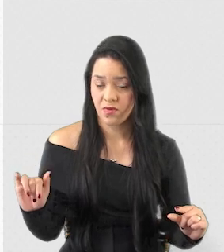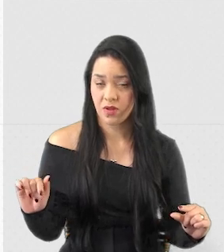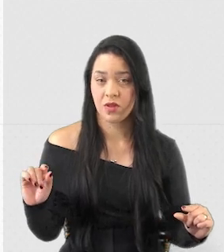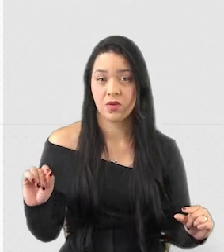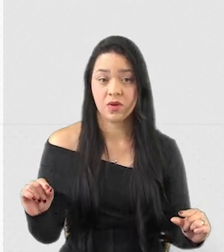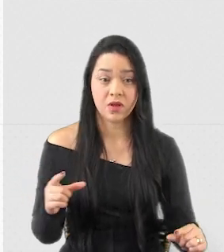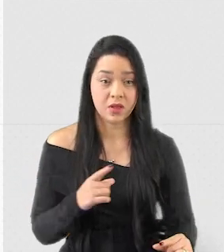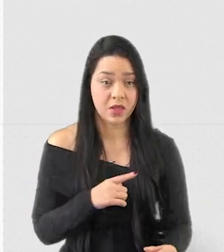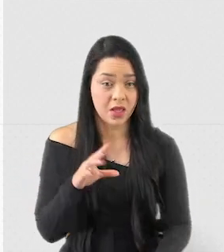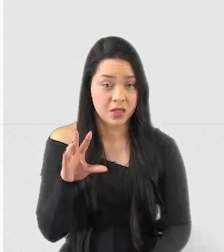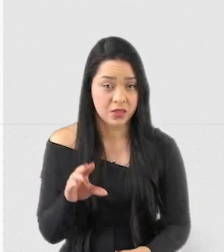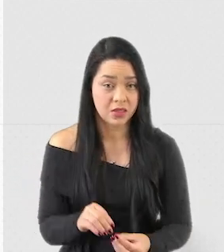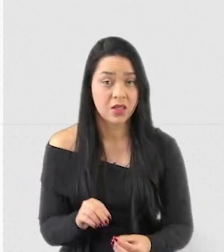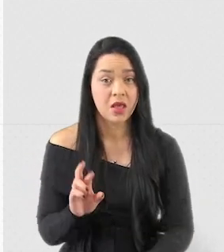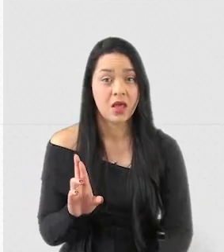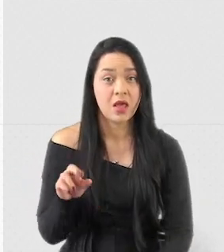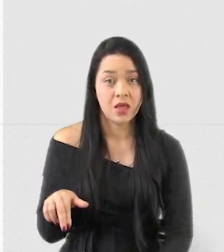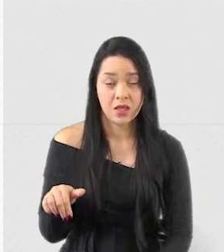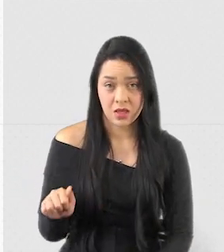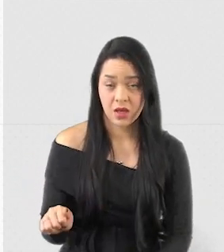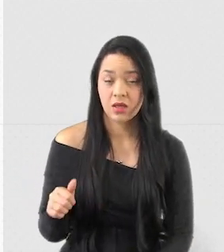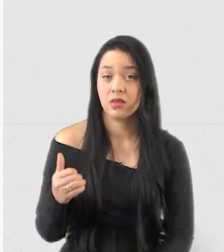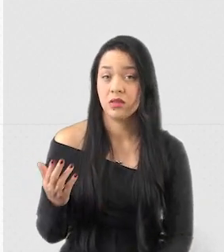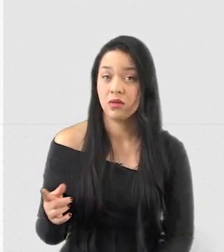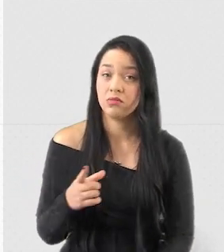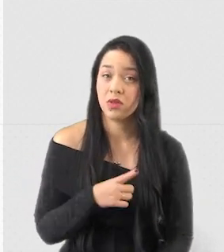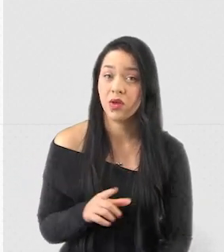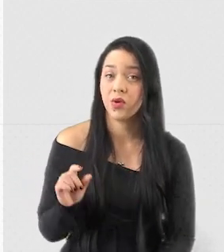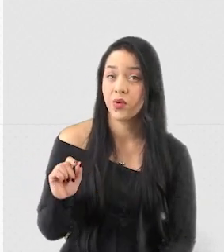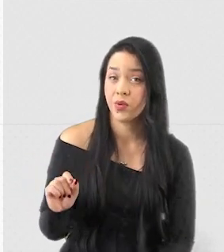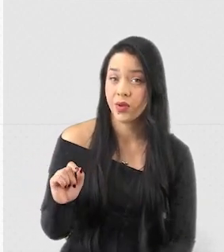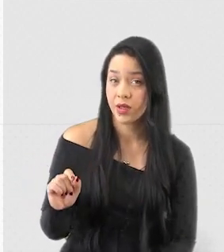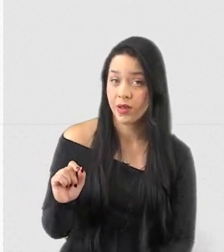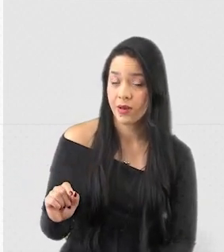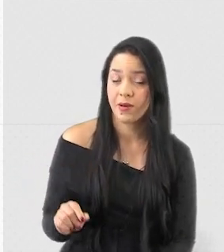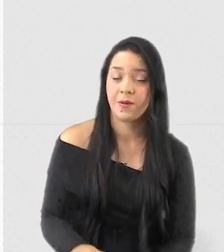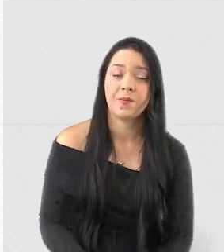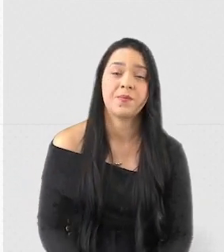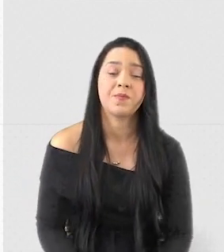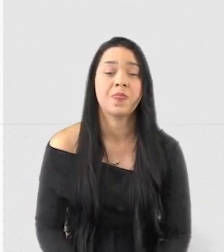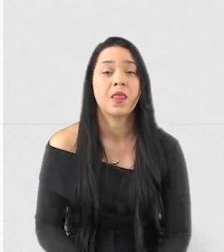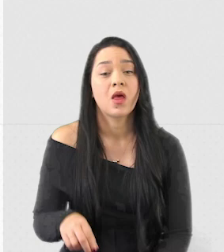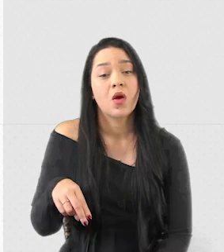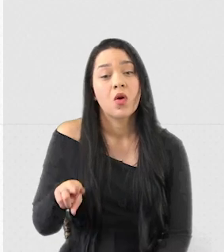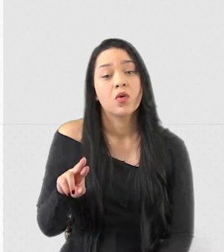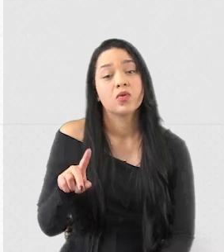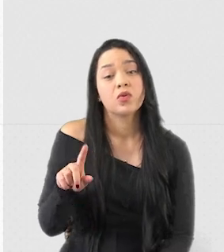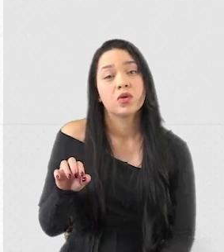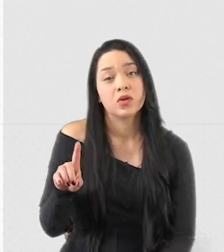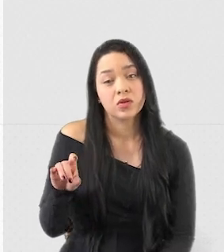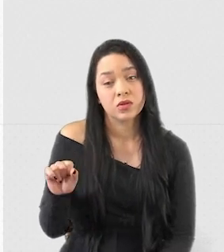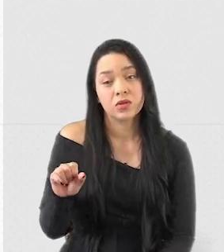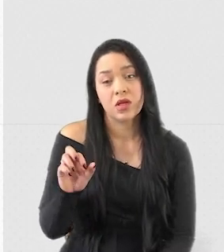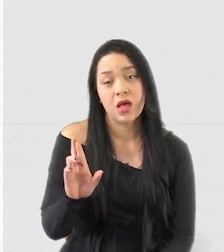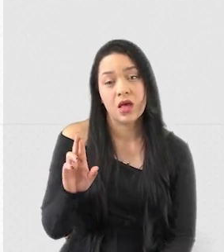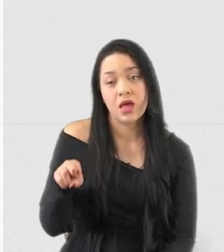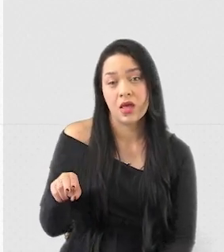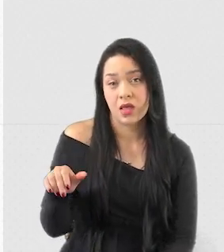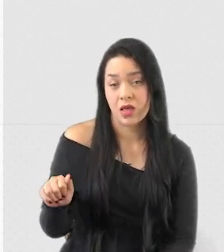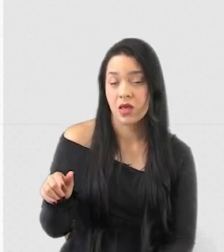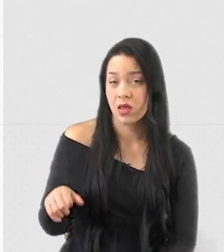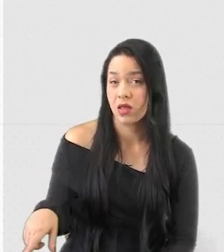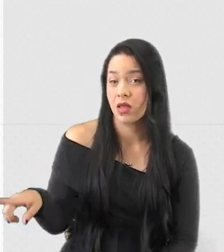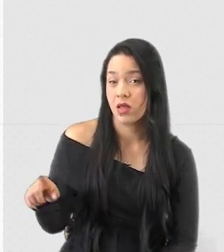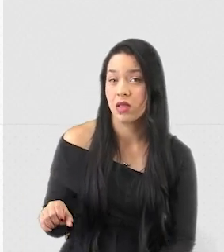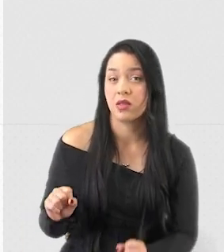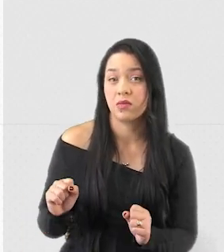a síntese de um RNA mensageiro, então eu tenho os nucleotídeos de RNA livres para que eles sejam,